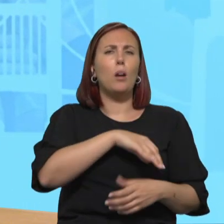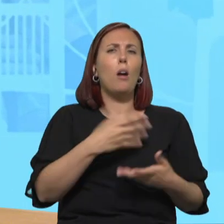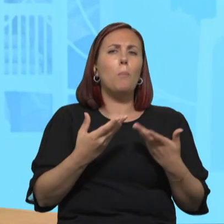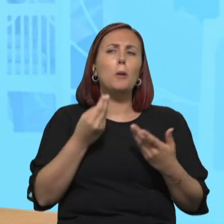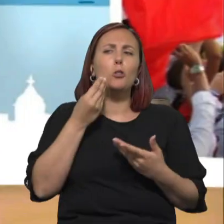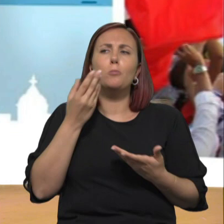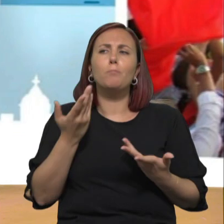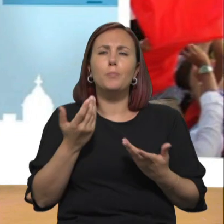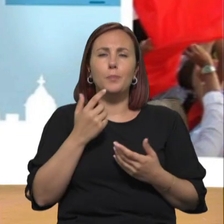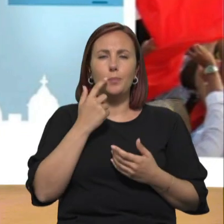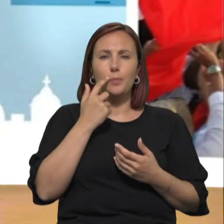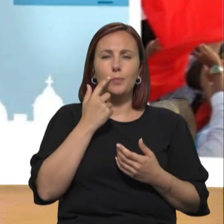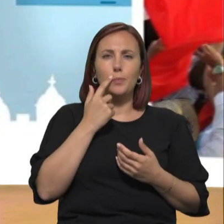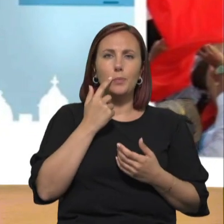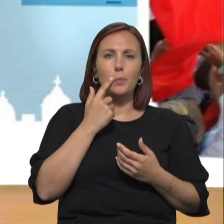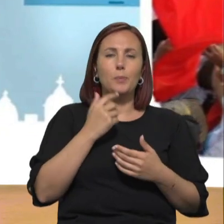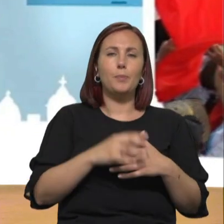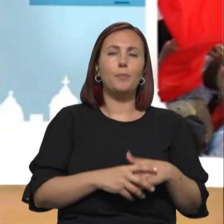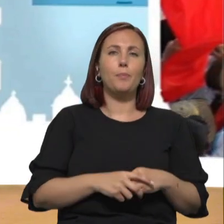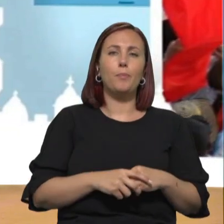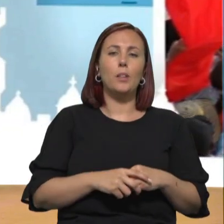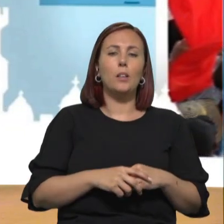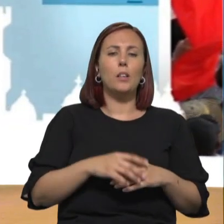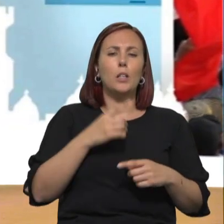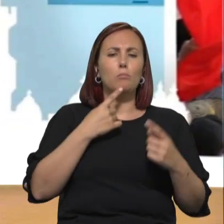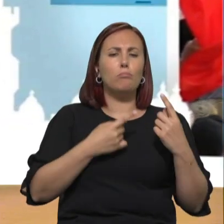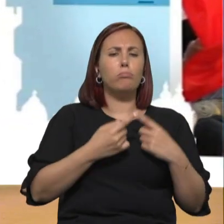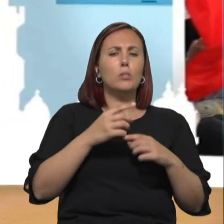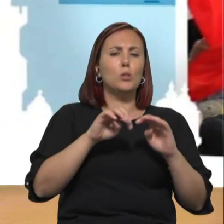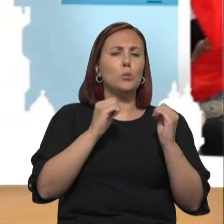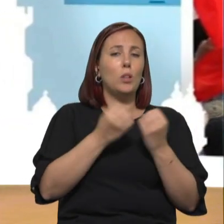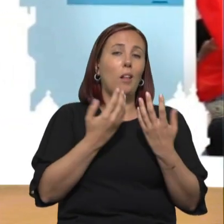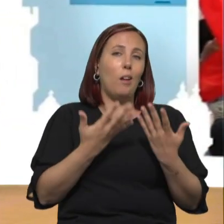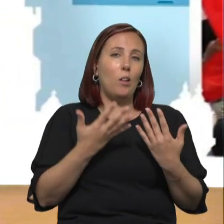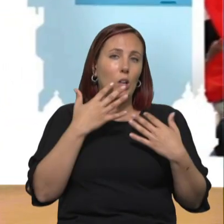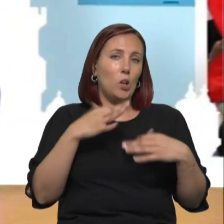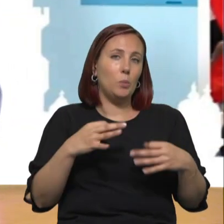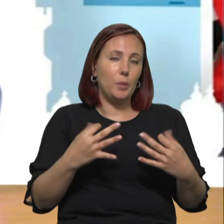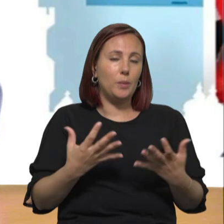A contestação social é muito natural nesta altura, não é?